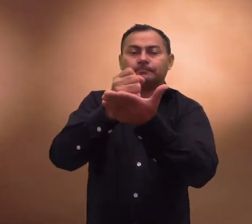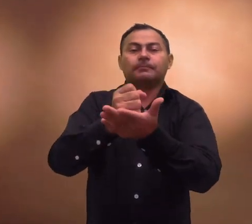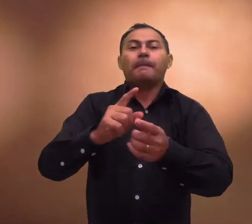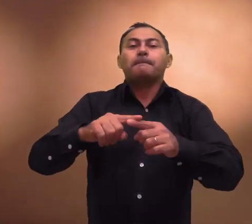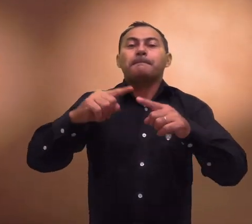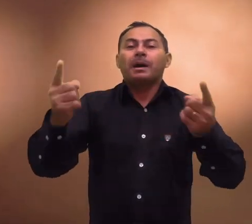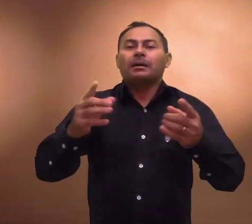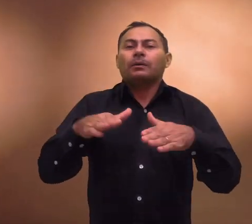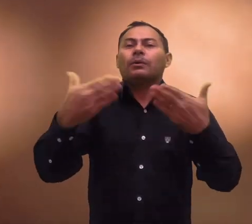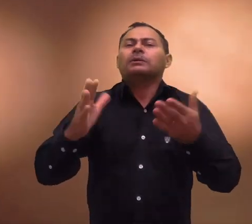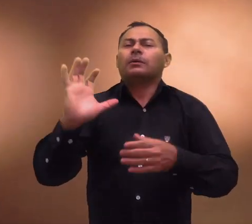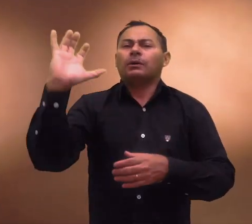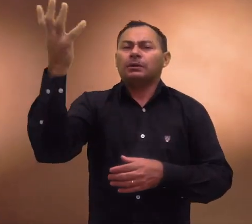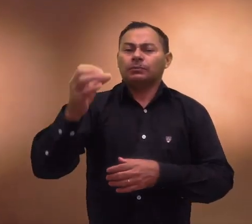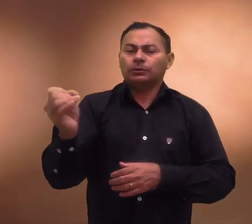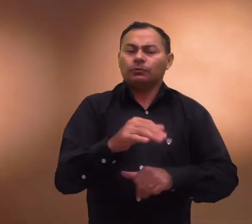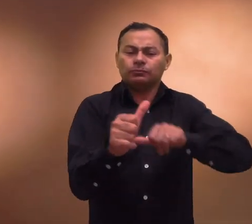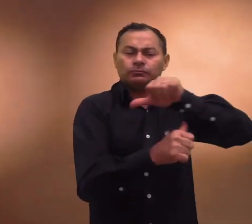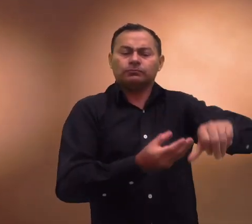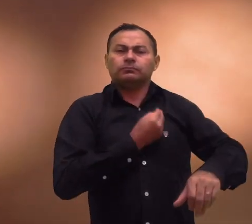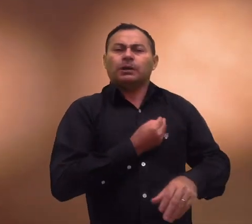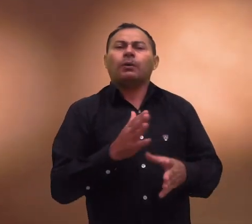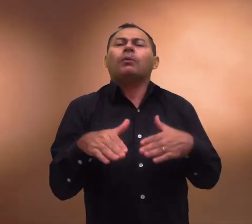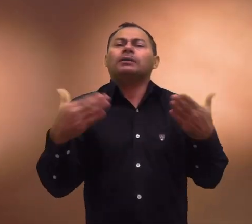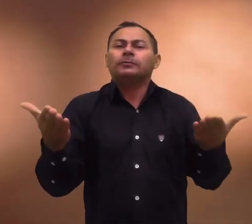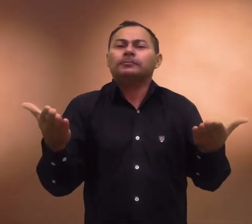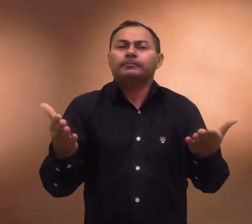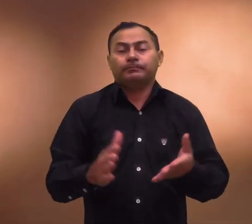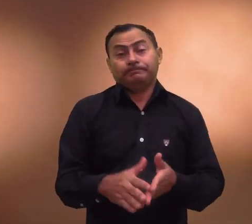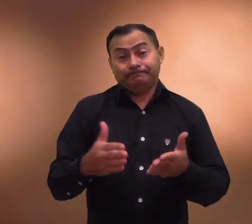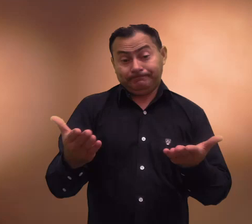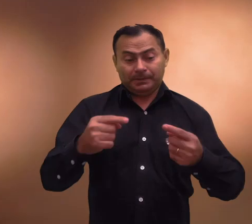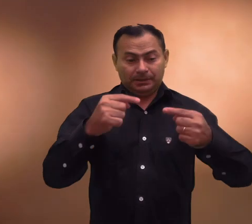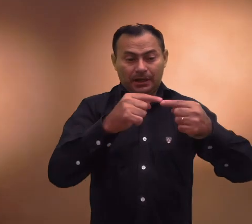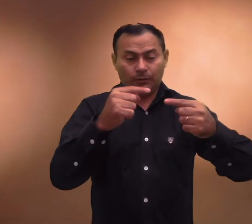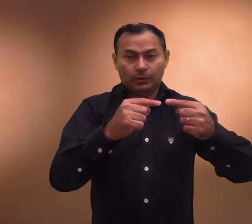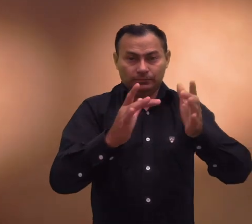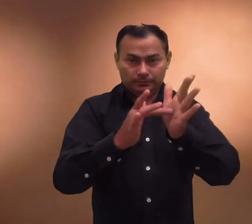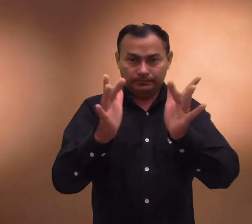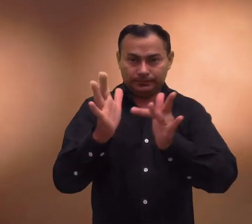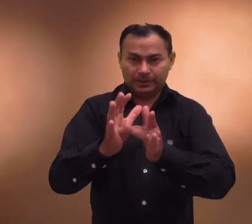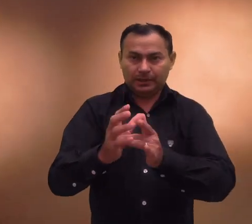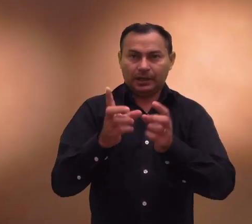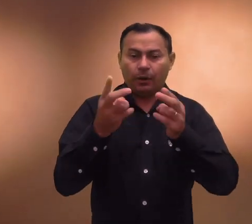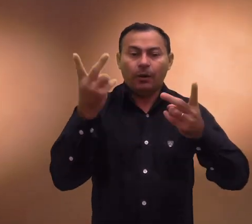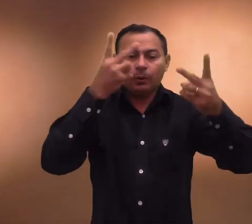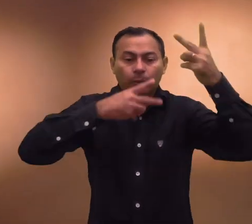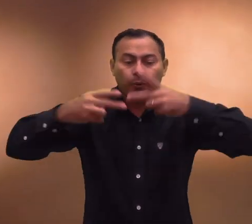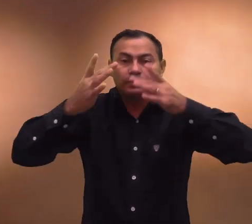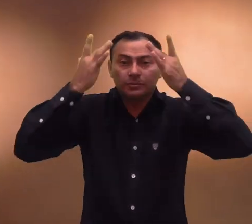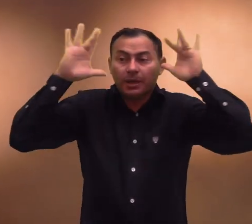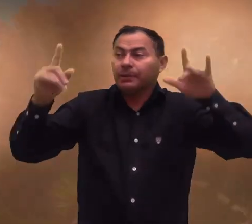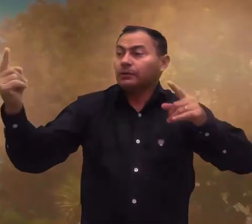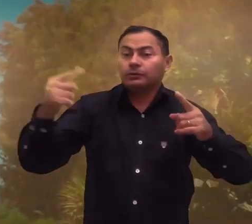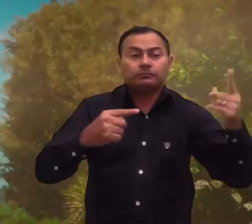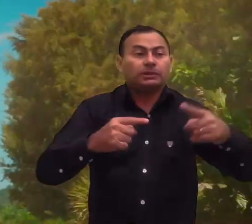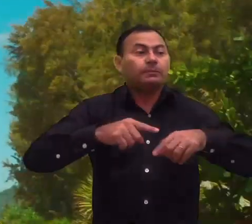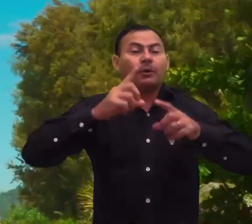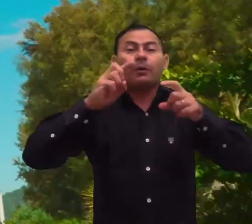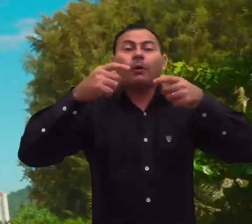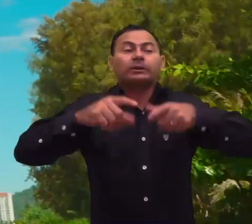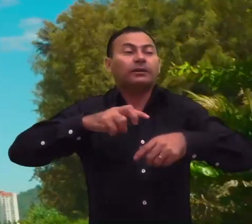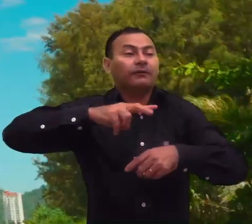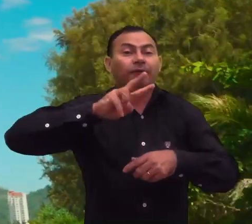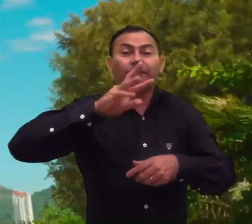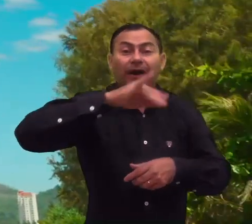salvação. Mas quando acontece o novo nascimento? Bom, de acordo com Jesus, ele é como o vento, não sabemos de